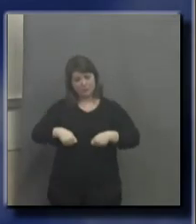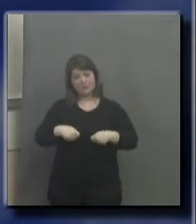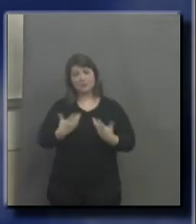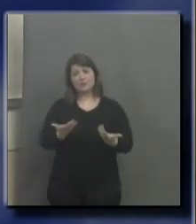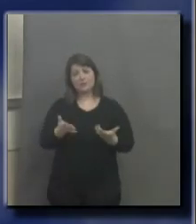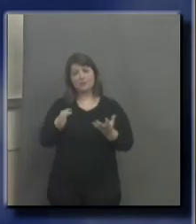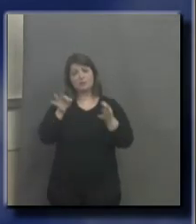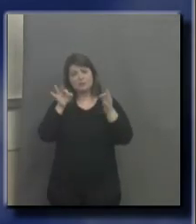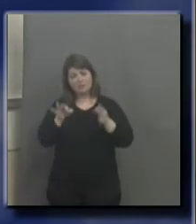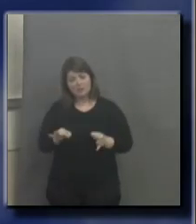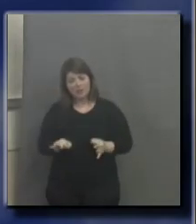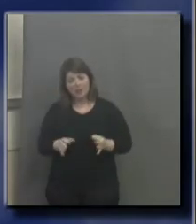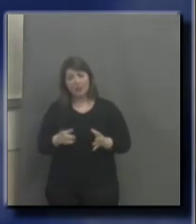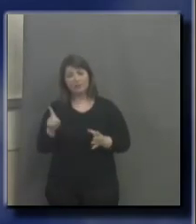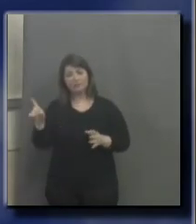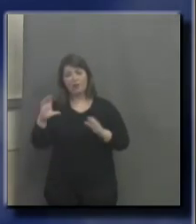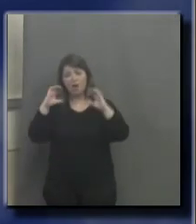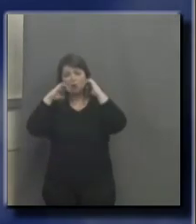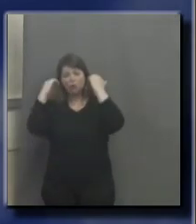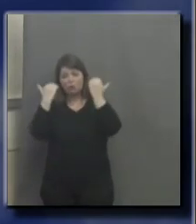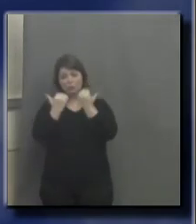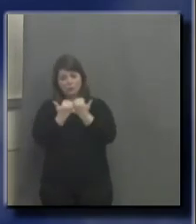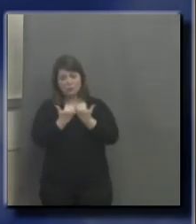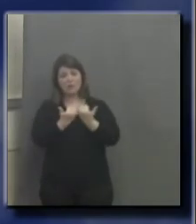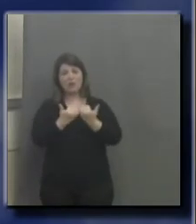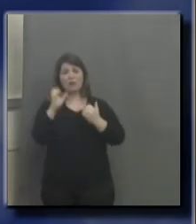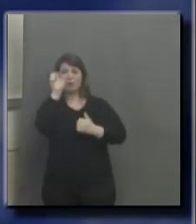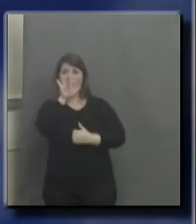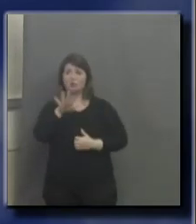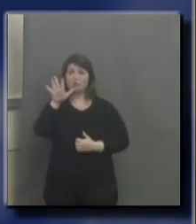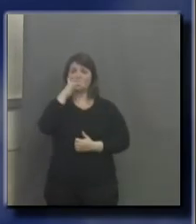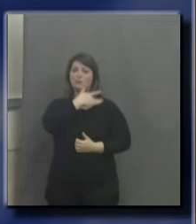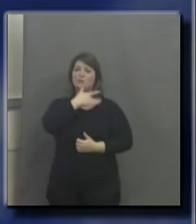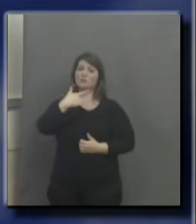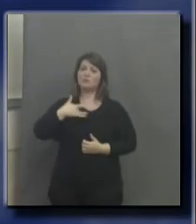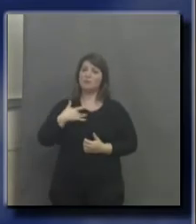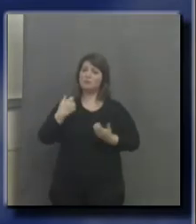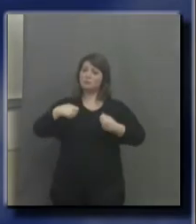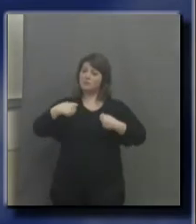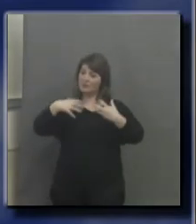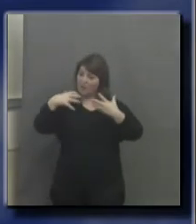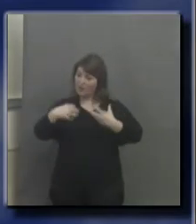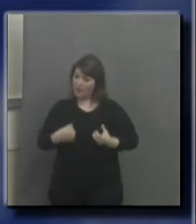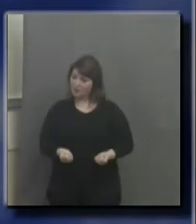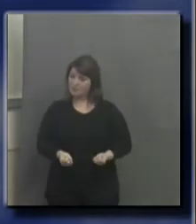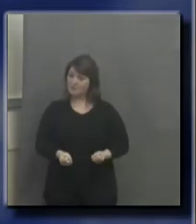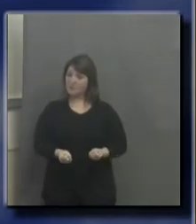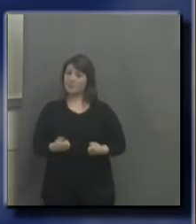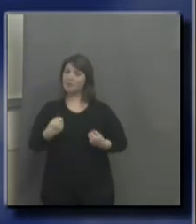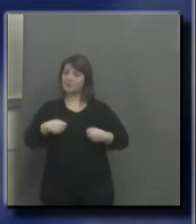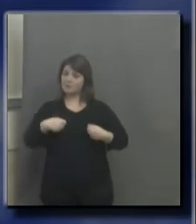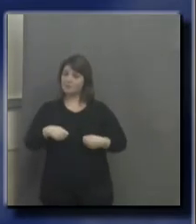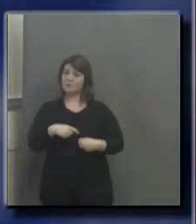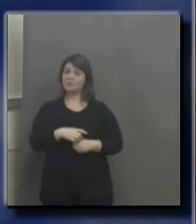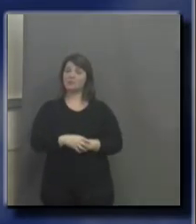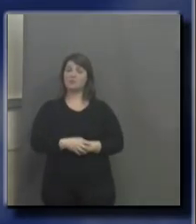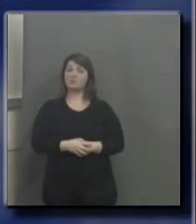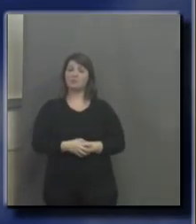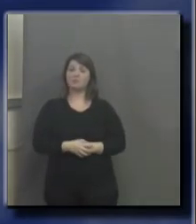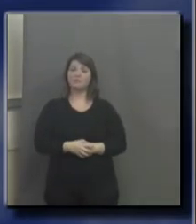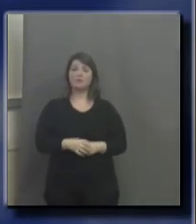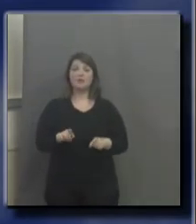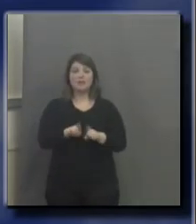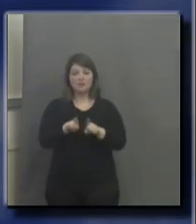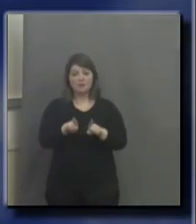parecer favorável do Conselho Nacional de Saúde para serem autorizados a começar a funcionar,